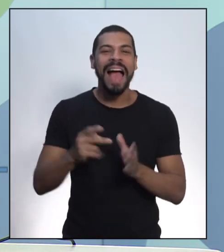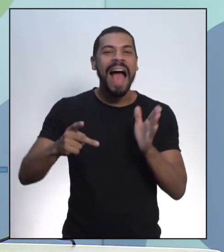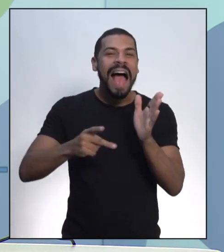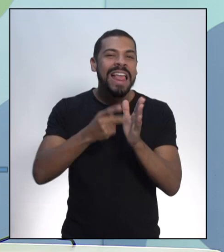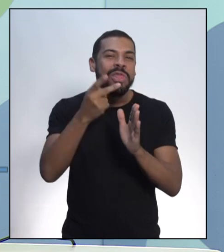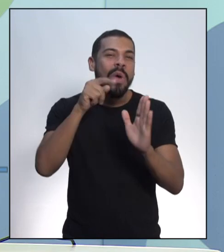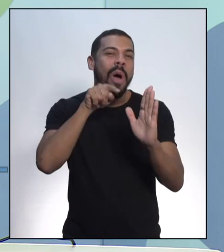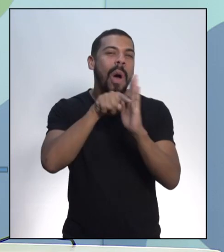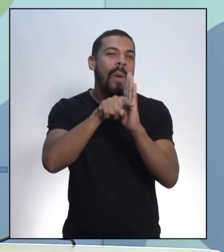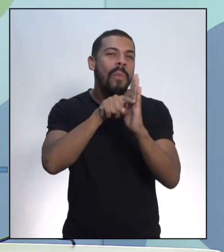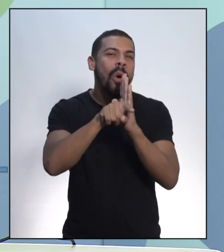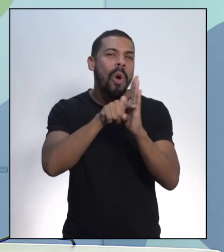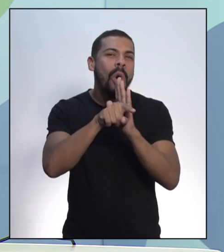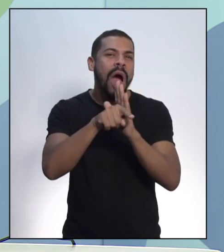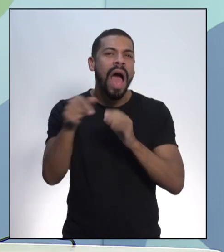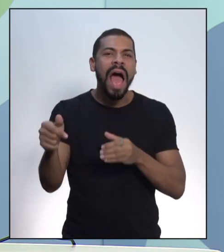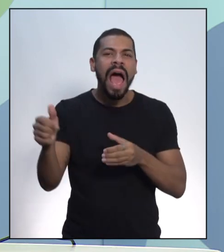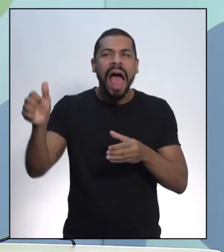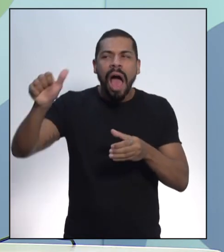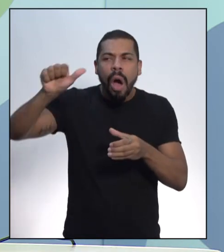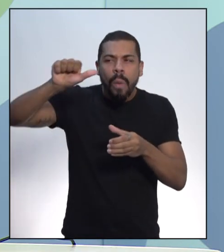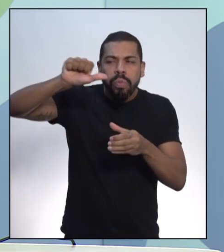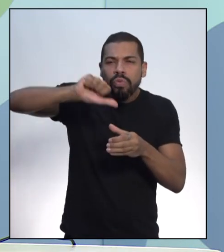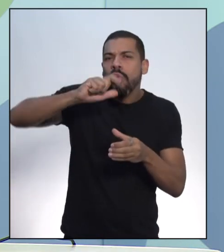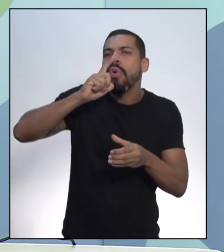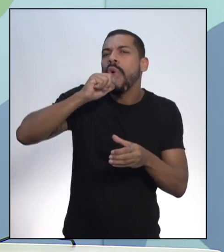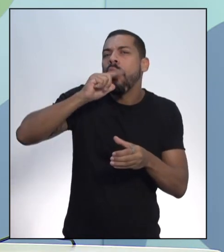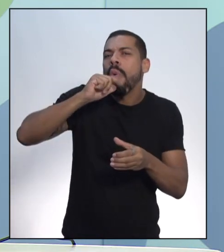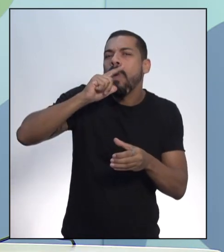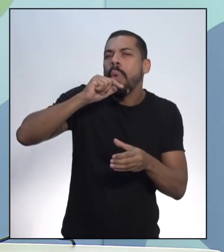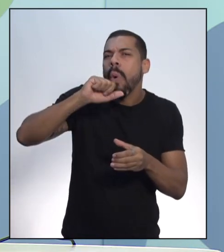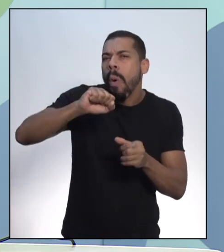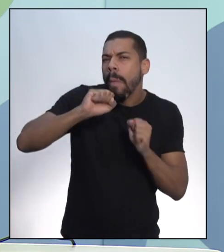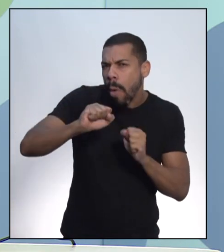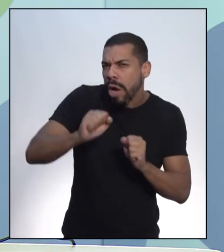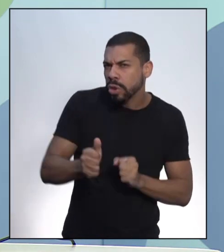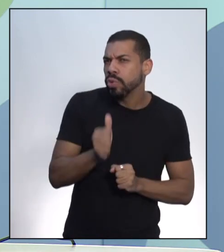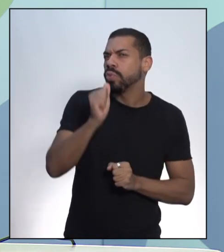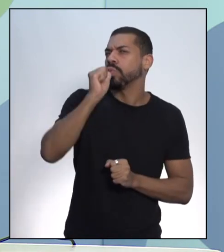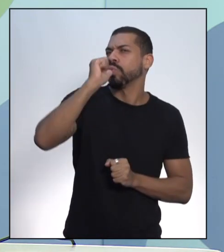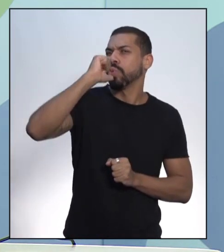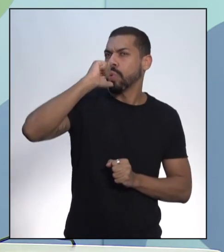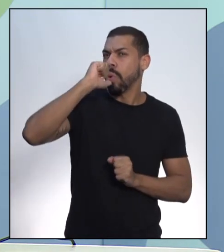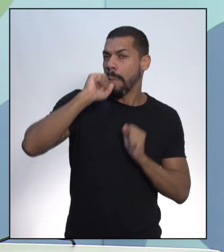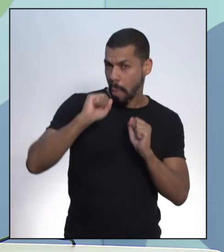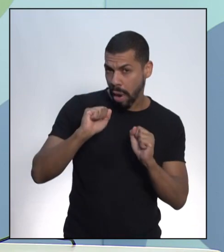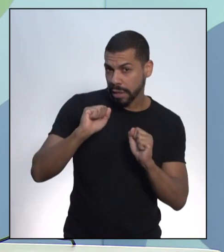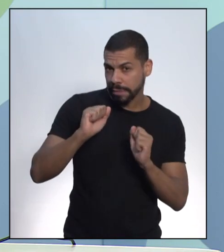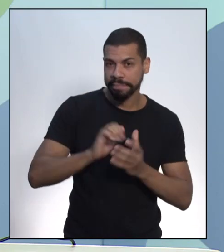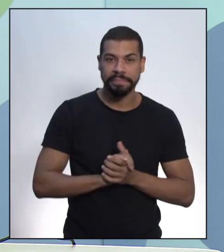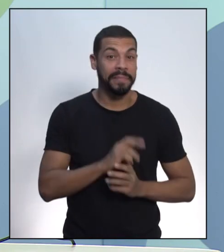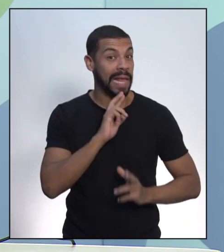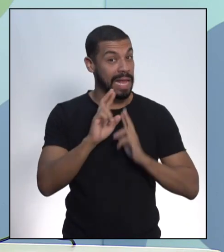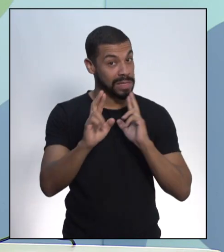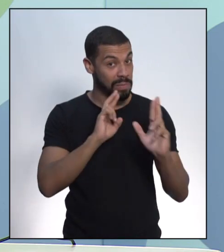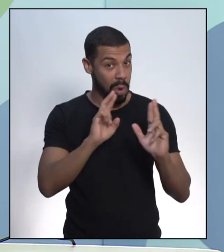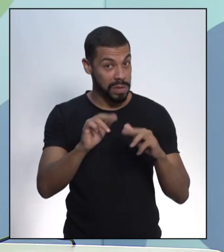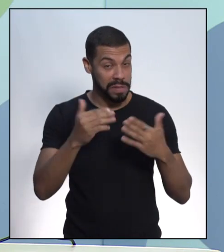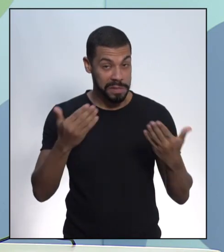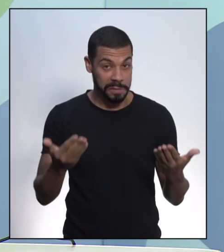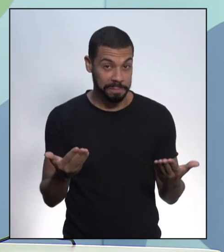pergunta, a água que acabamos de obter, podemos beber? Então, as respostas foram as